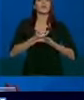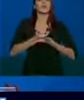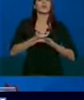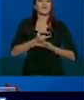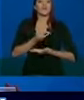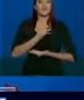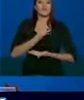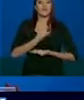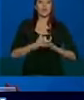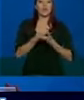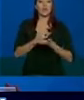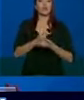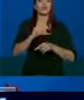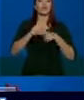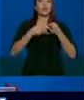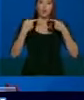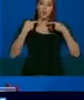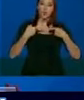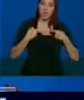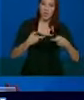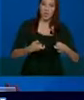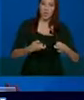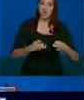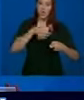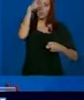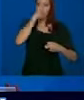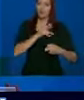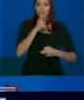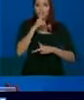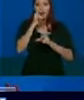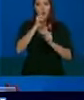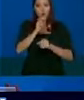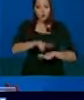da guerra, depois da luta. O Brasil forte, erguido.